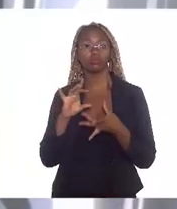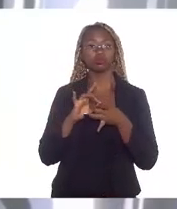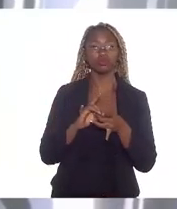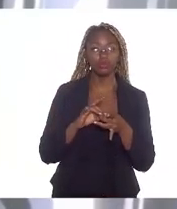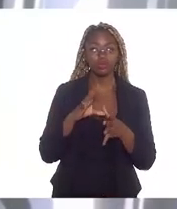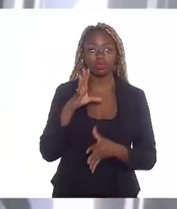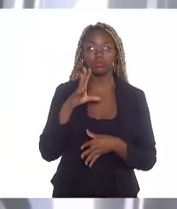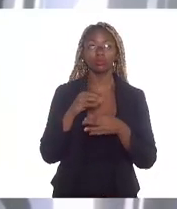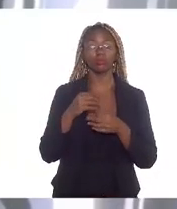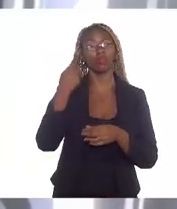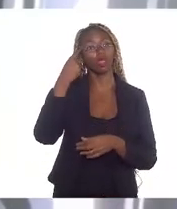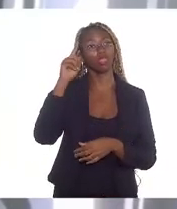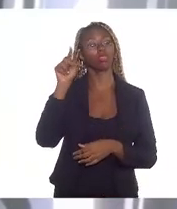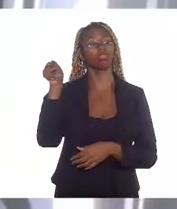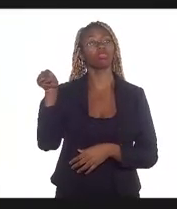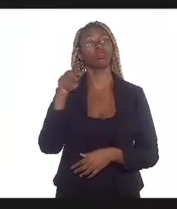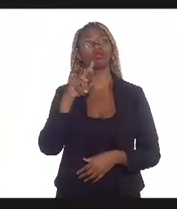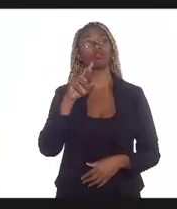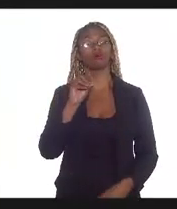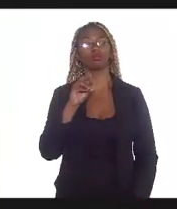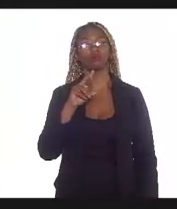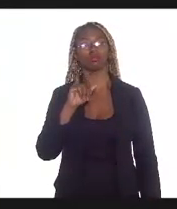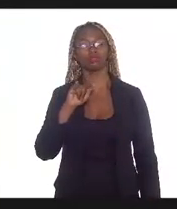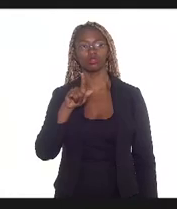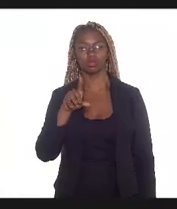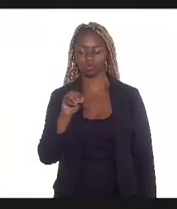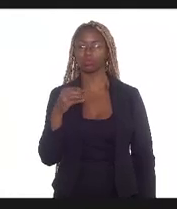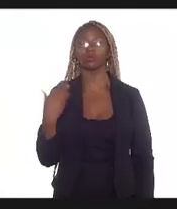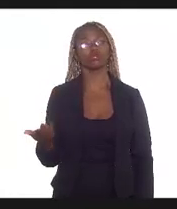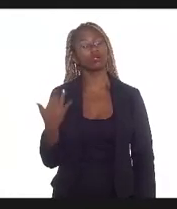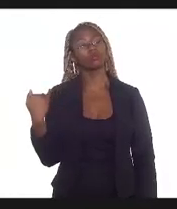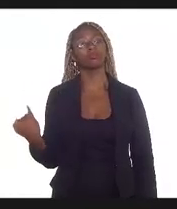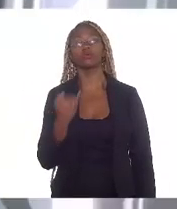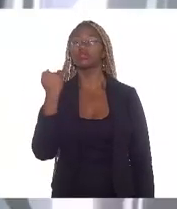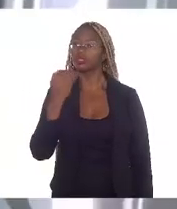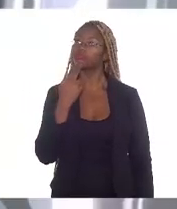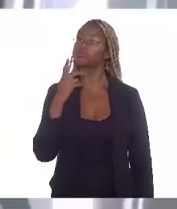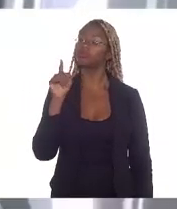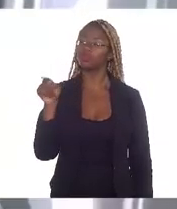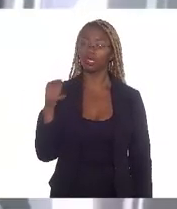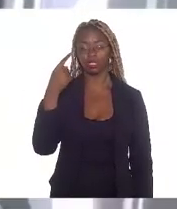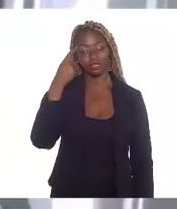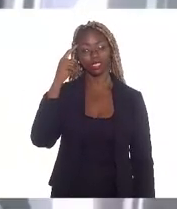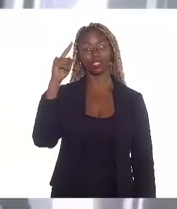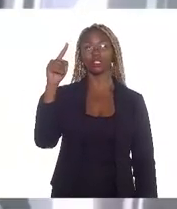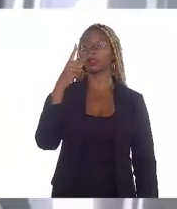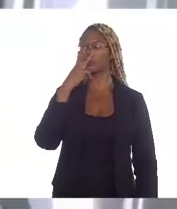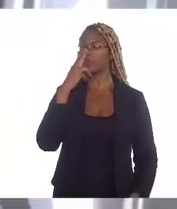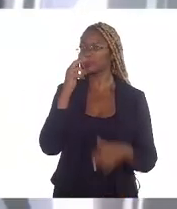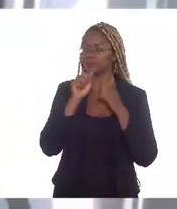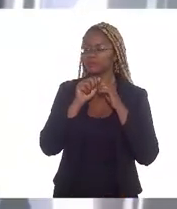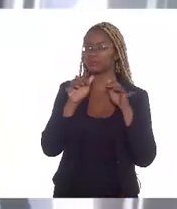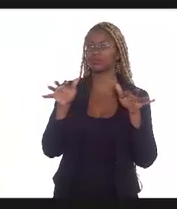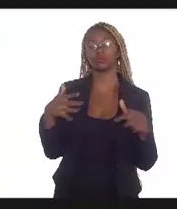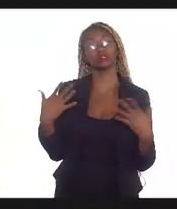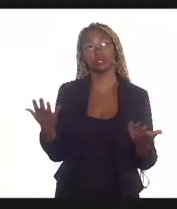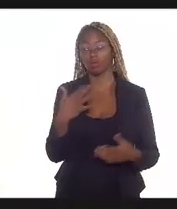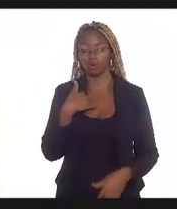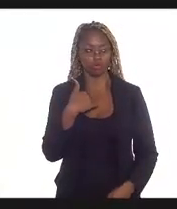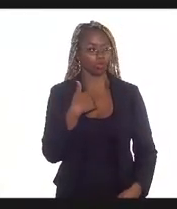votado hoje. Isso. Também é muito importante fazer menção a essa ideia que se amplia. Quero sugerir